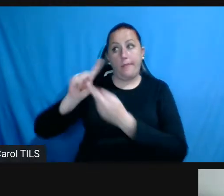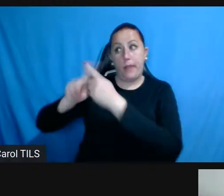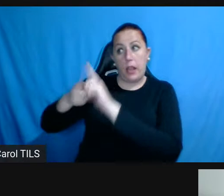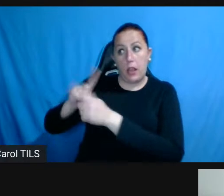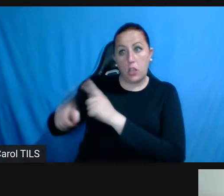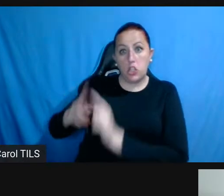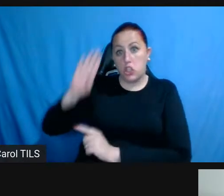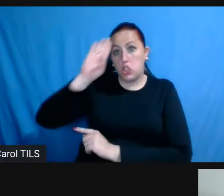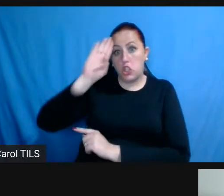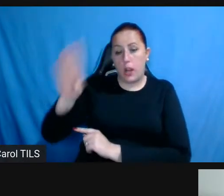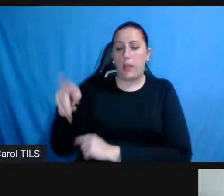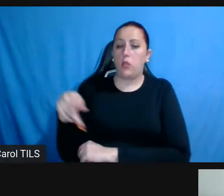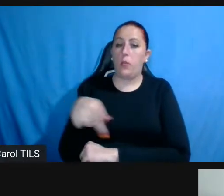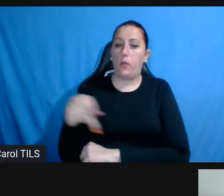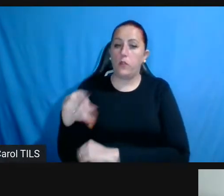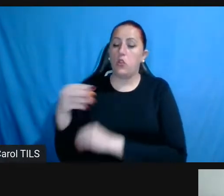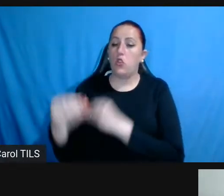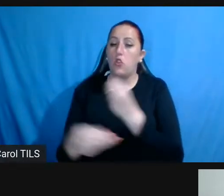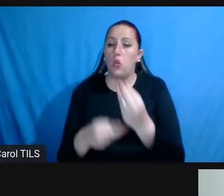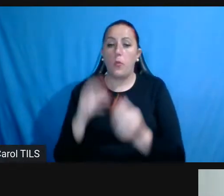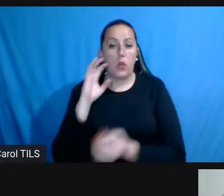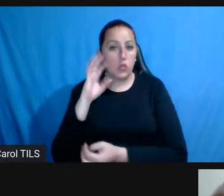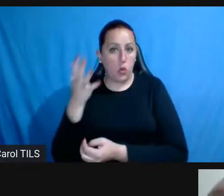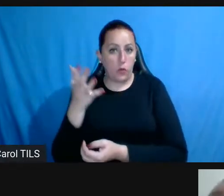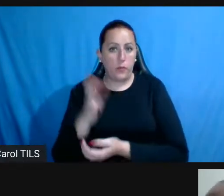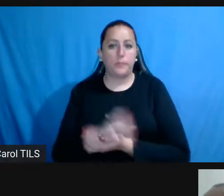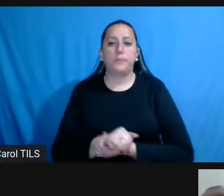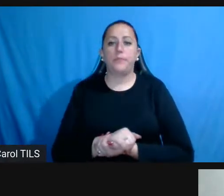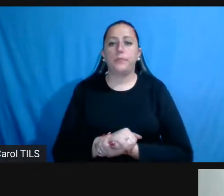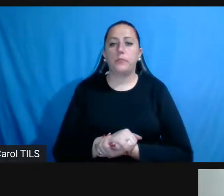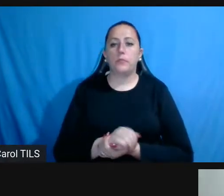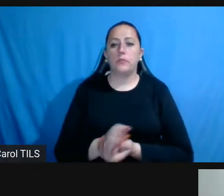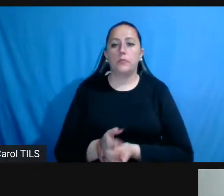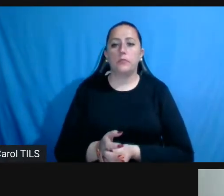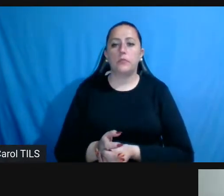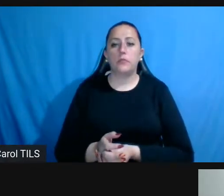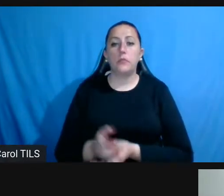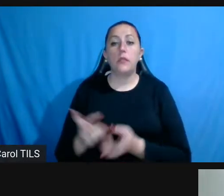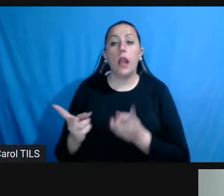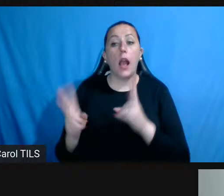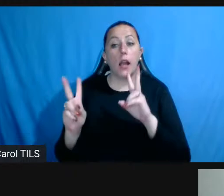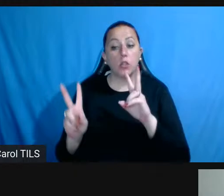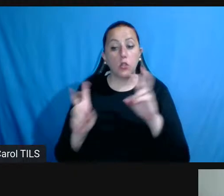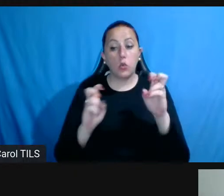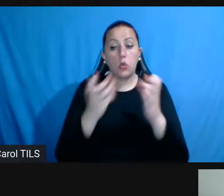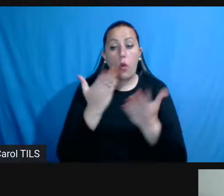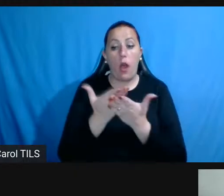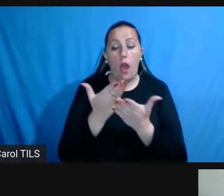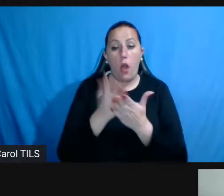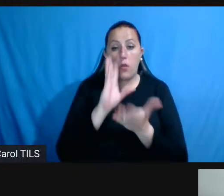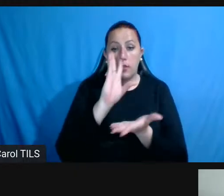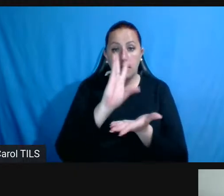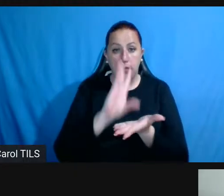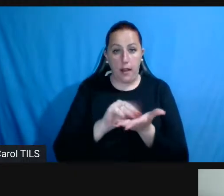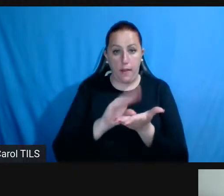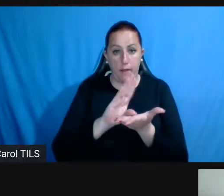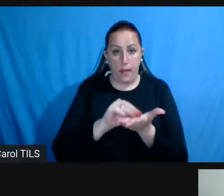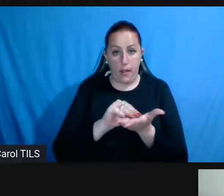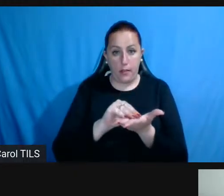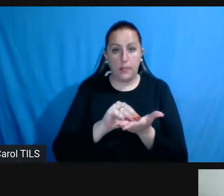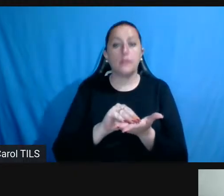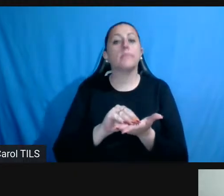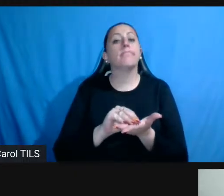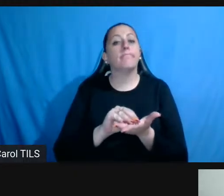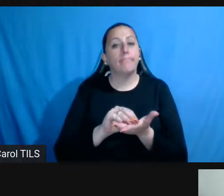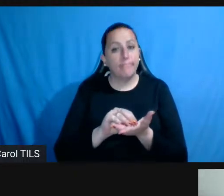vai lidar, tá? Mas é possível. A questão das aulas gravadas, tá? Essas